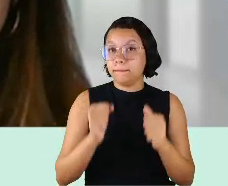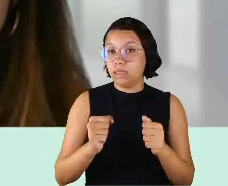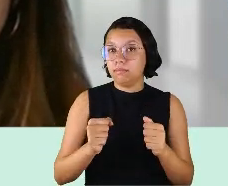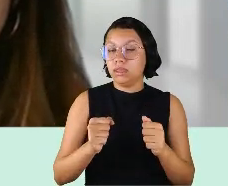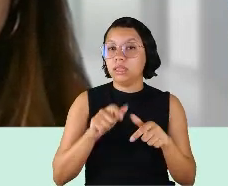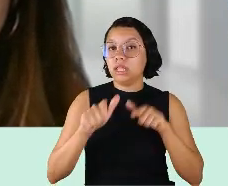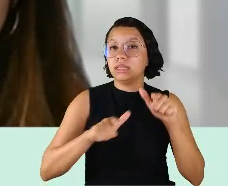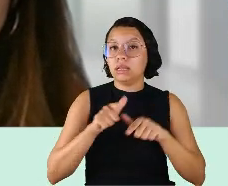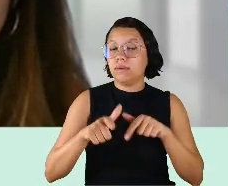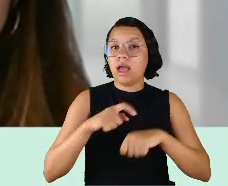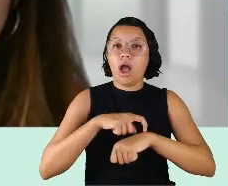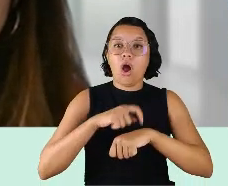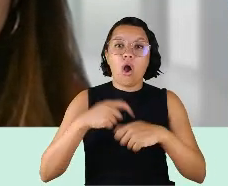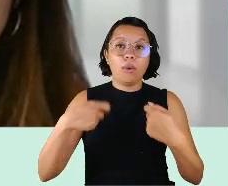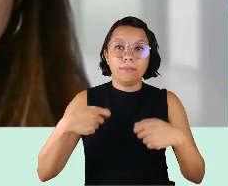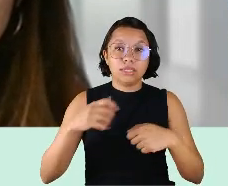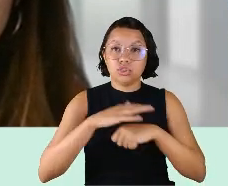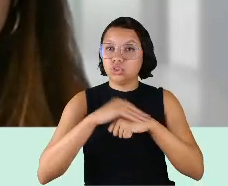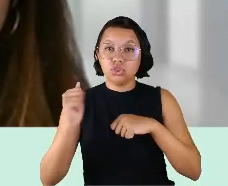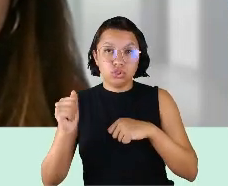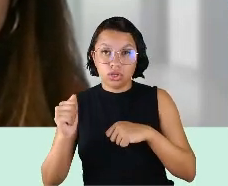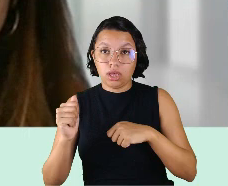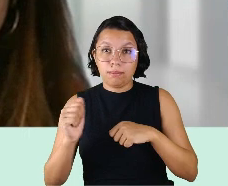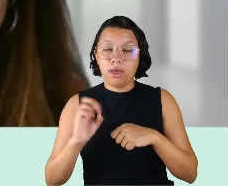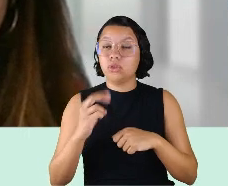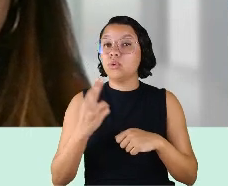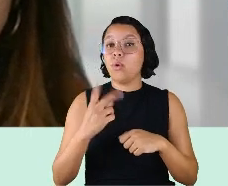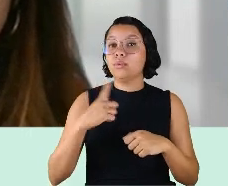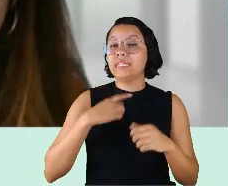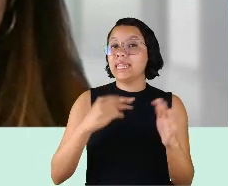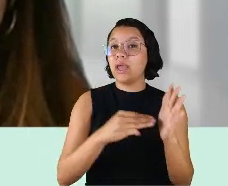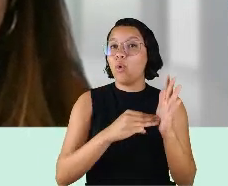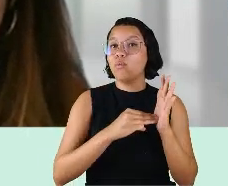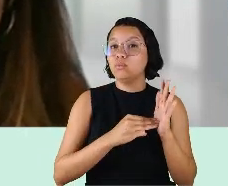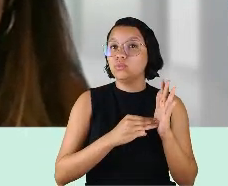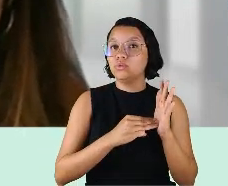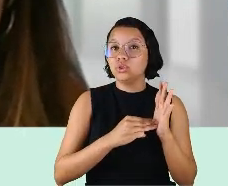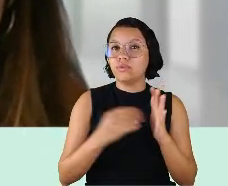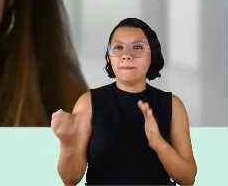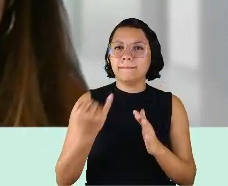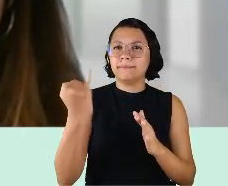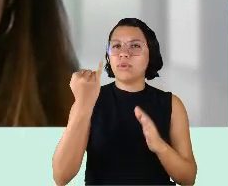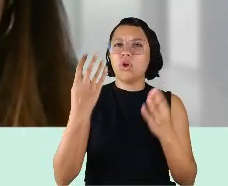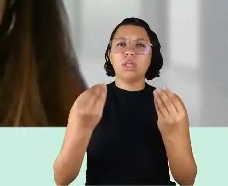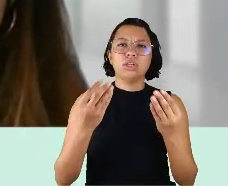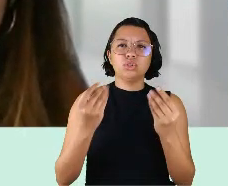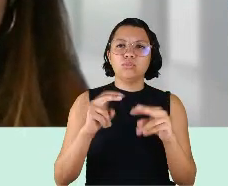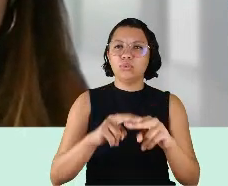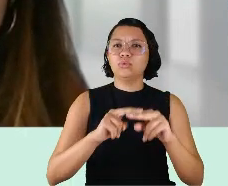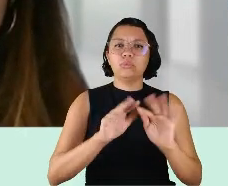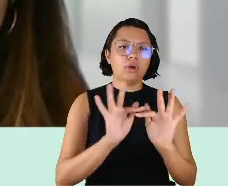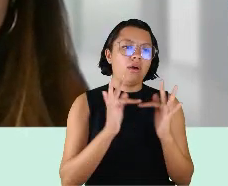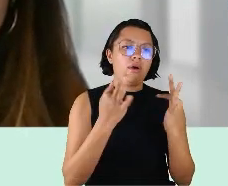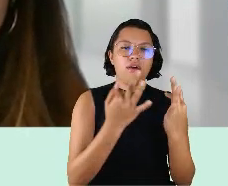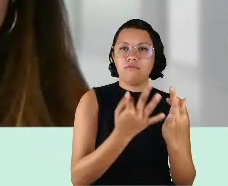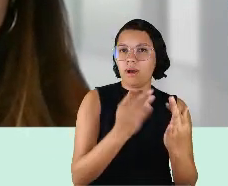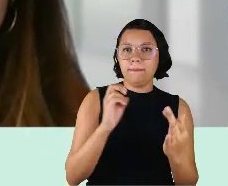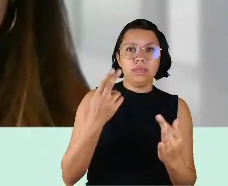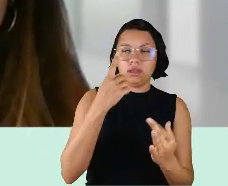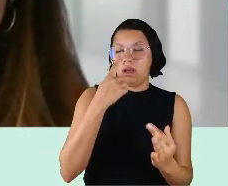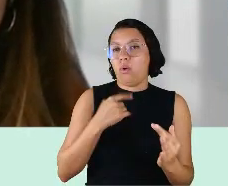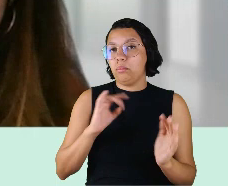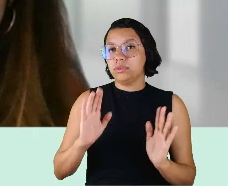da jurisdição e haja relevante razão de ordem familiar